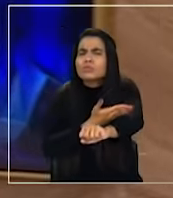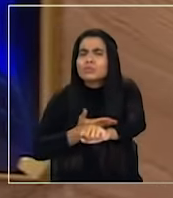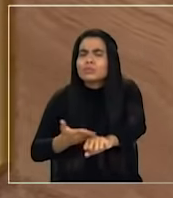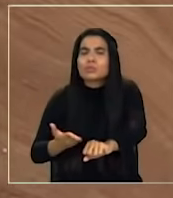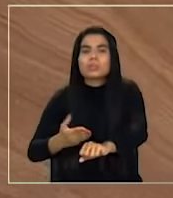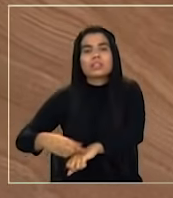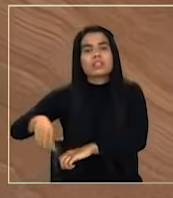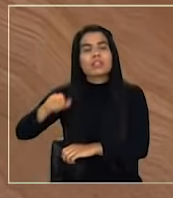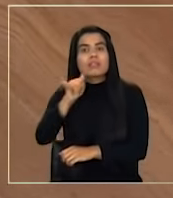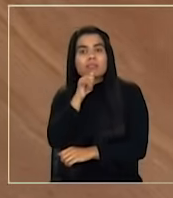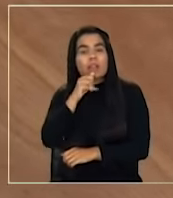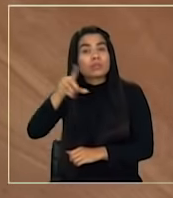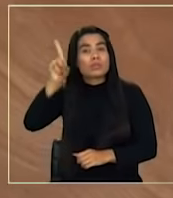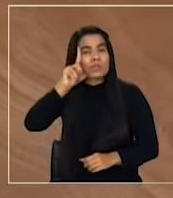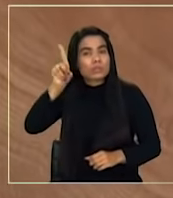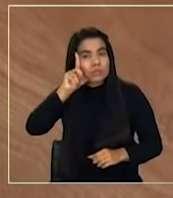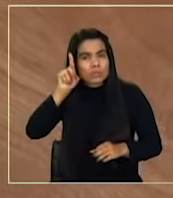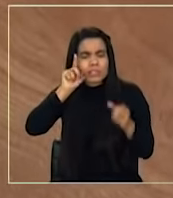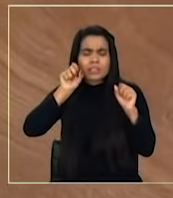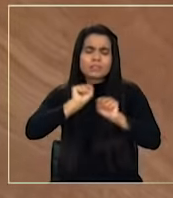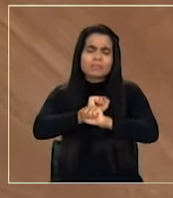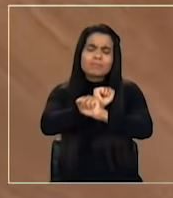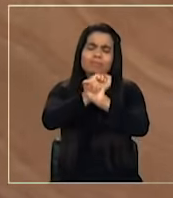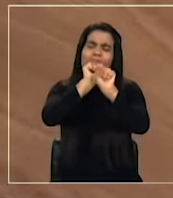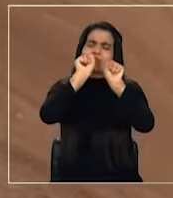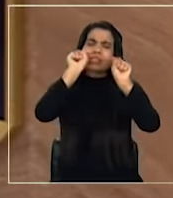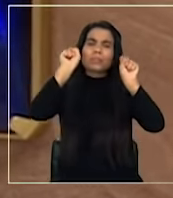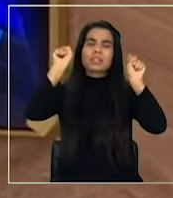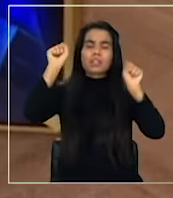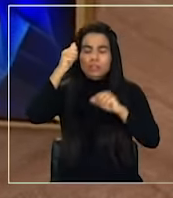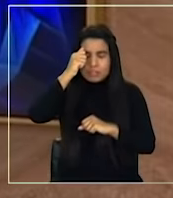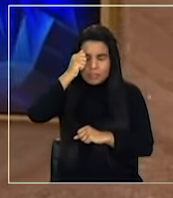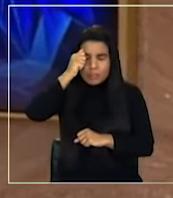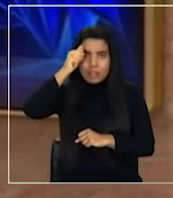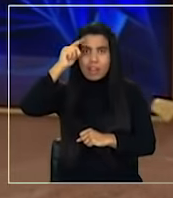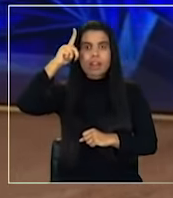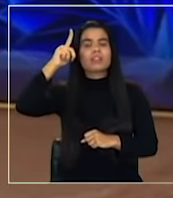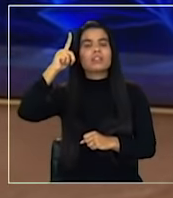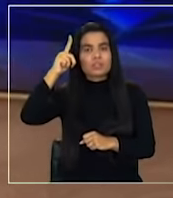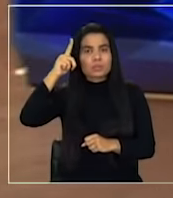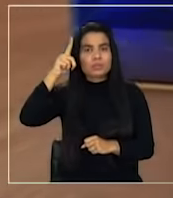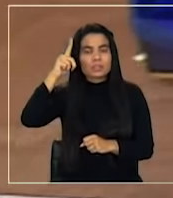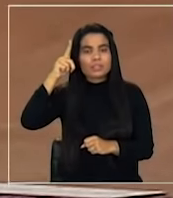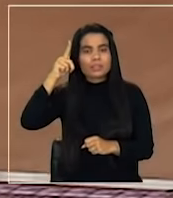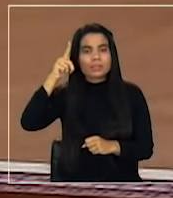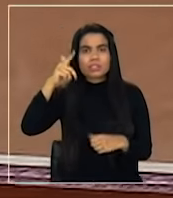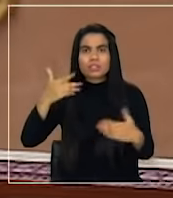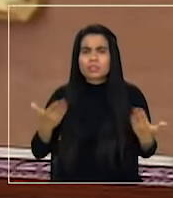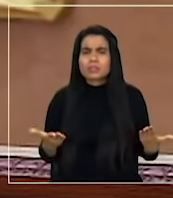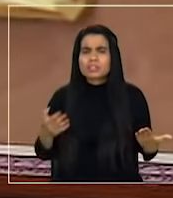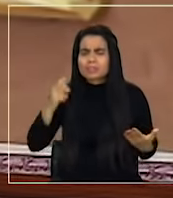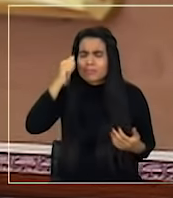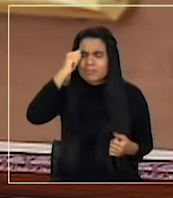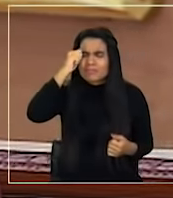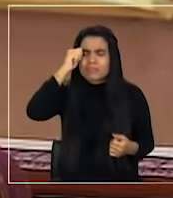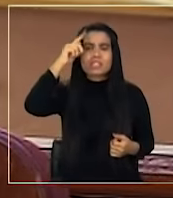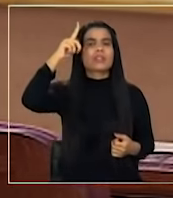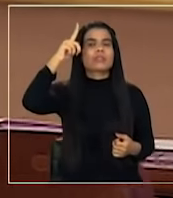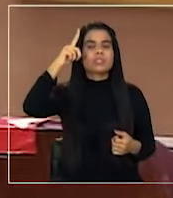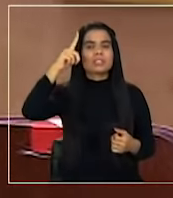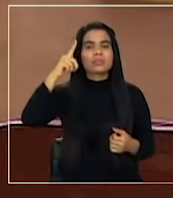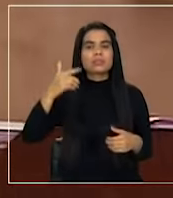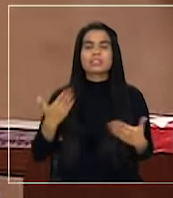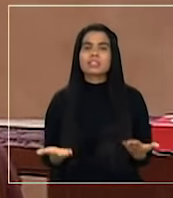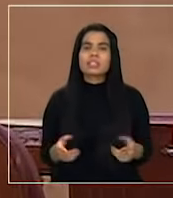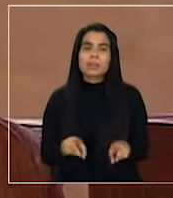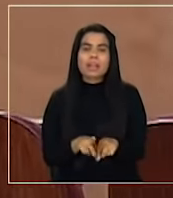Todos os dias, pela manhã, você vai acordar, e assim que você tiver